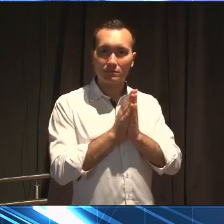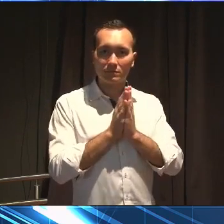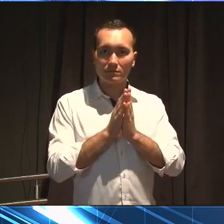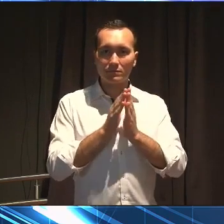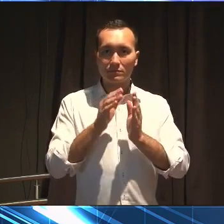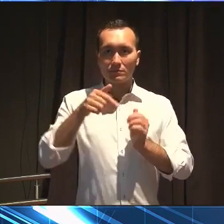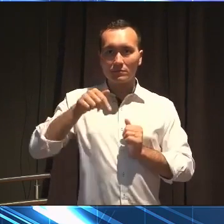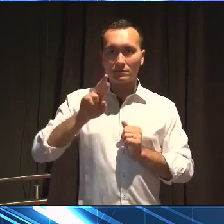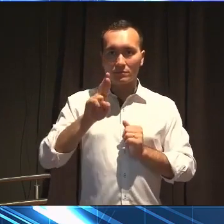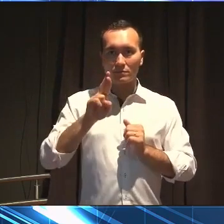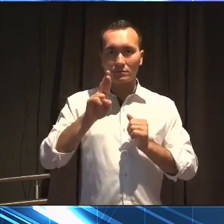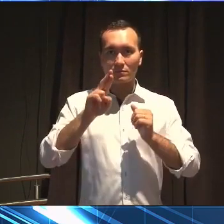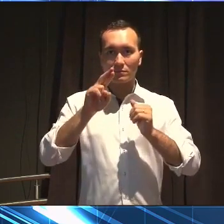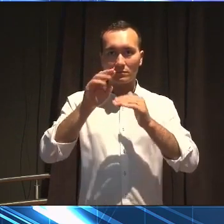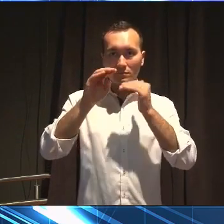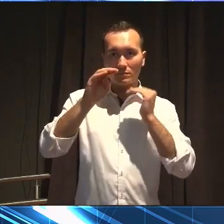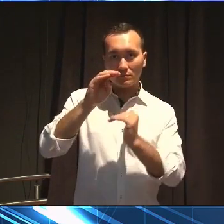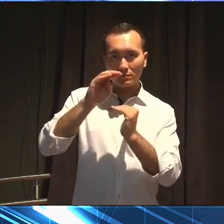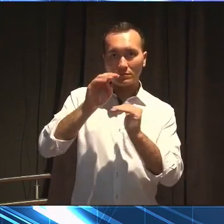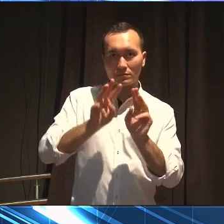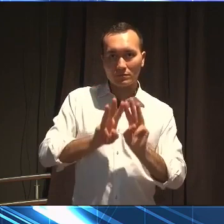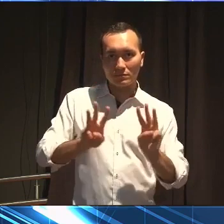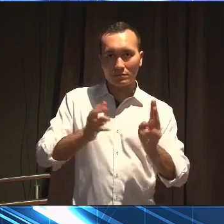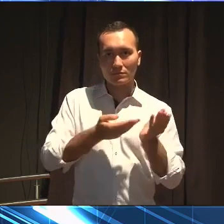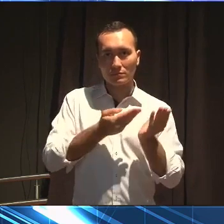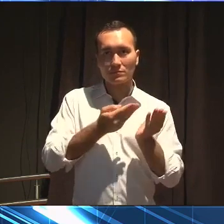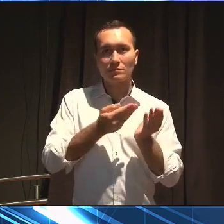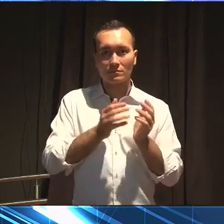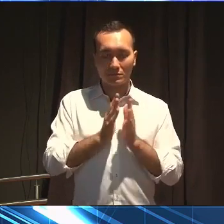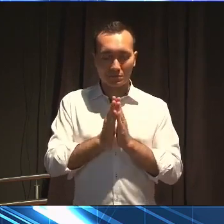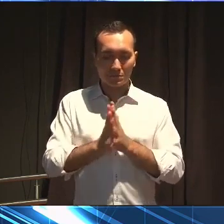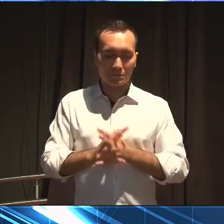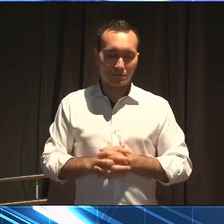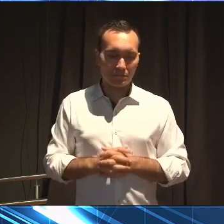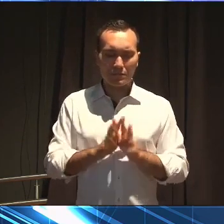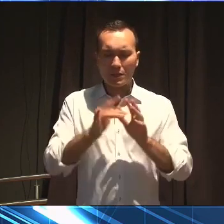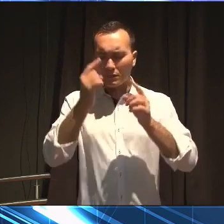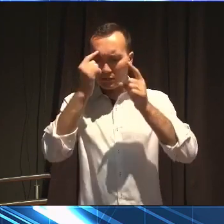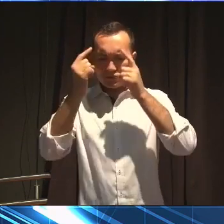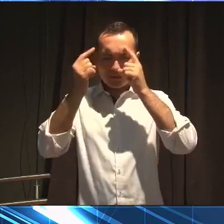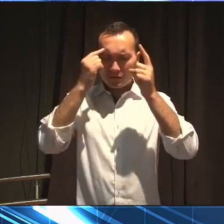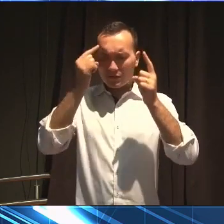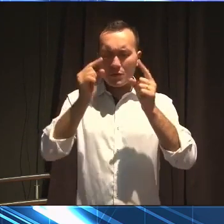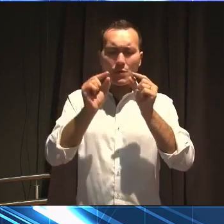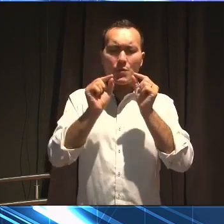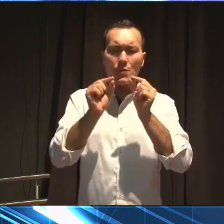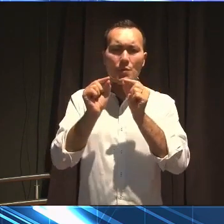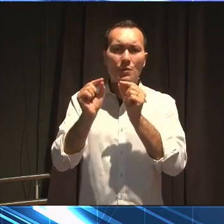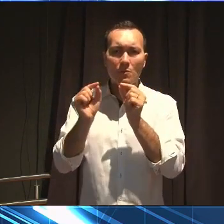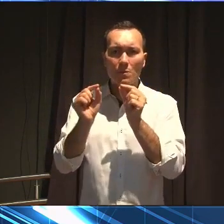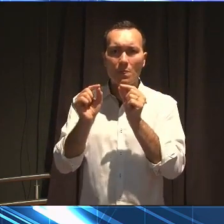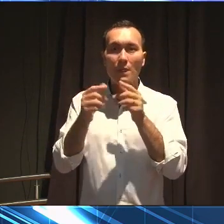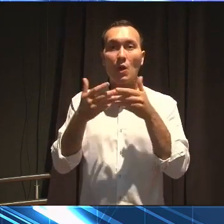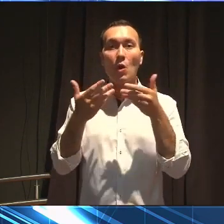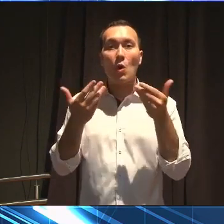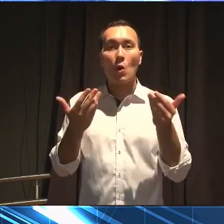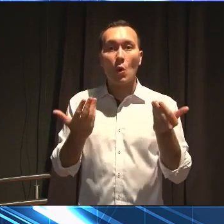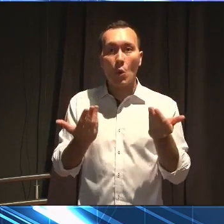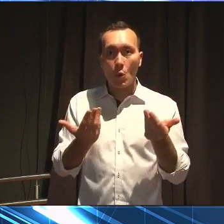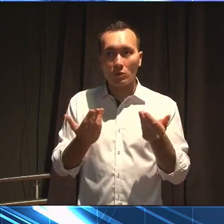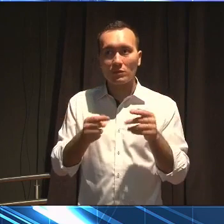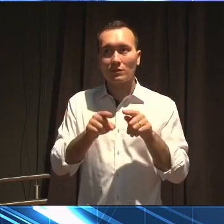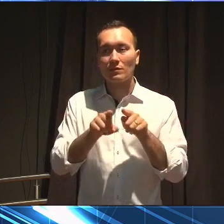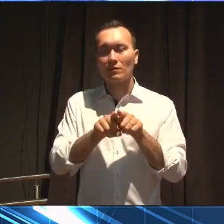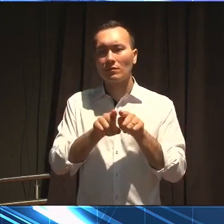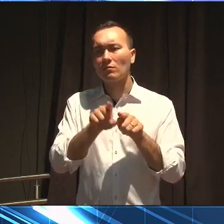bit.ly/sou_criativo. Bem, o que é a criatividade, né? A criatividade e quem é o criativo, isso é o mais